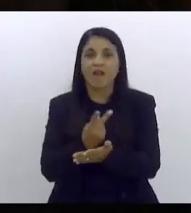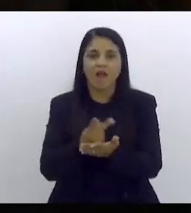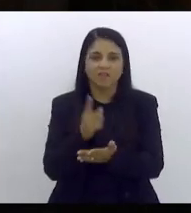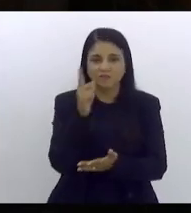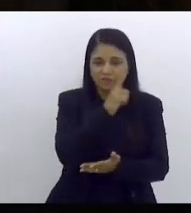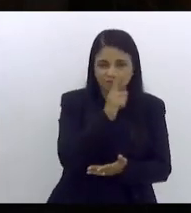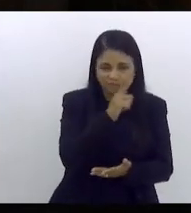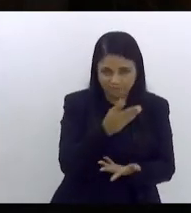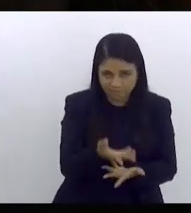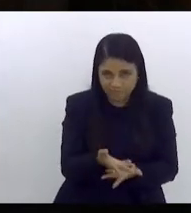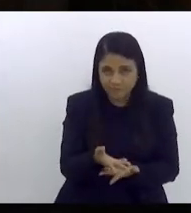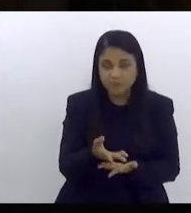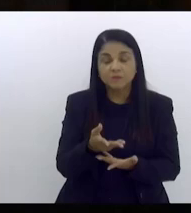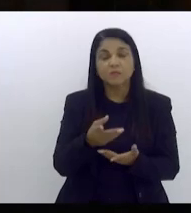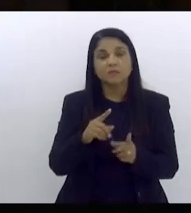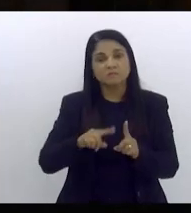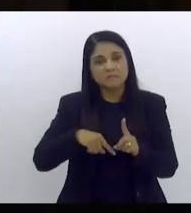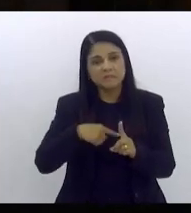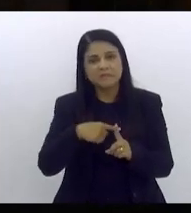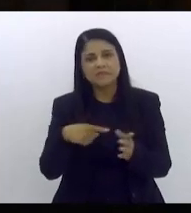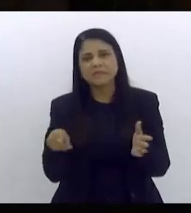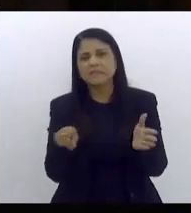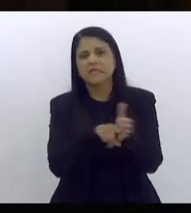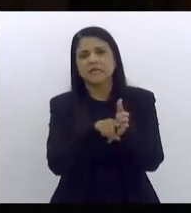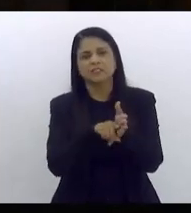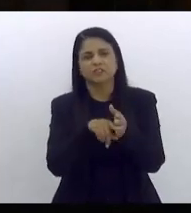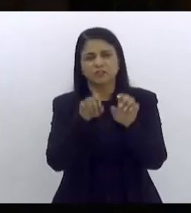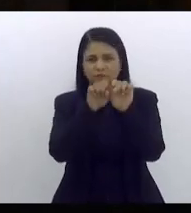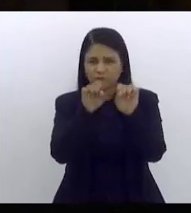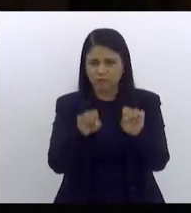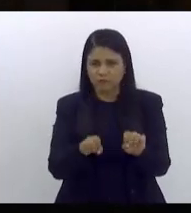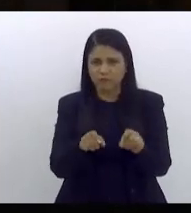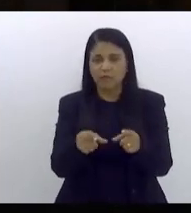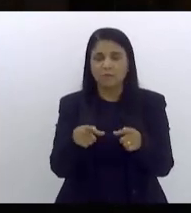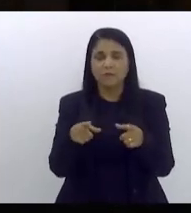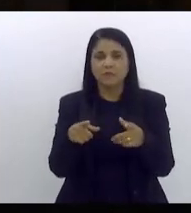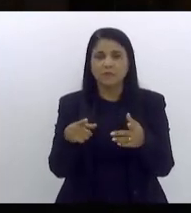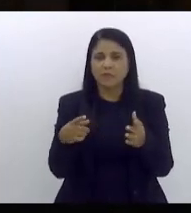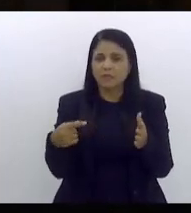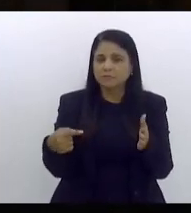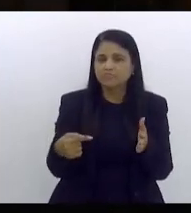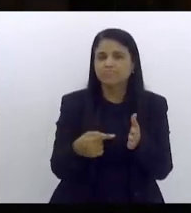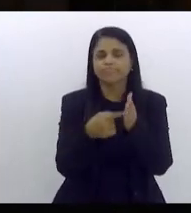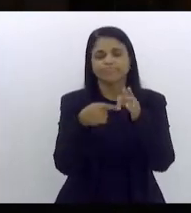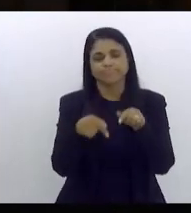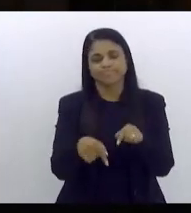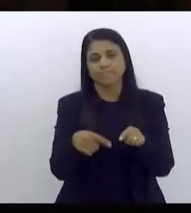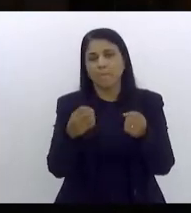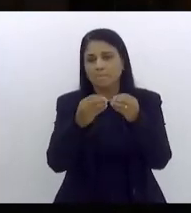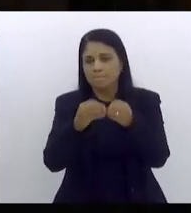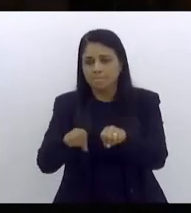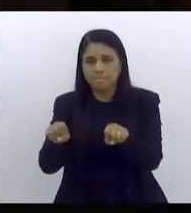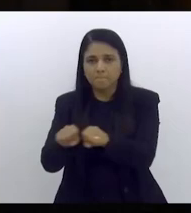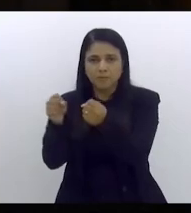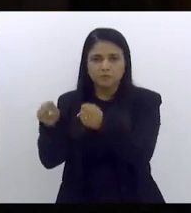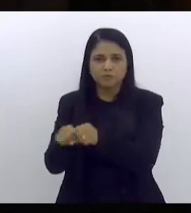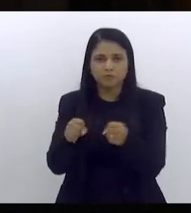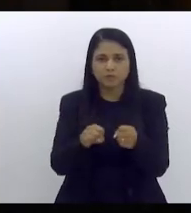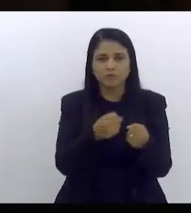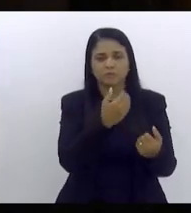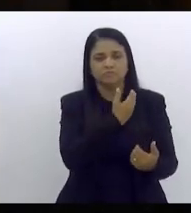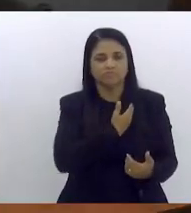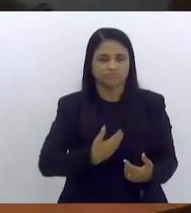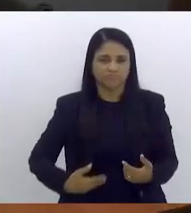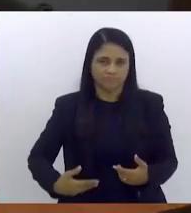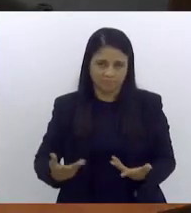tão negativos que têm abalado a gestão pública no Estado do Rio de Janeiro. Muito obrigado, senhor presidente.